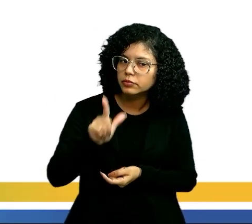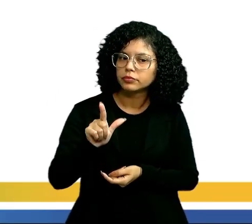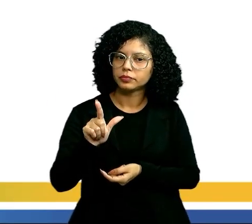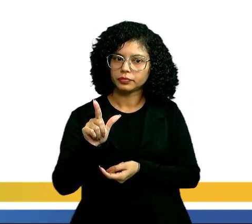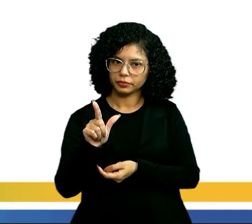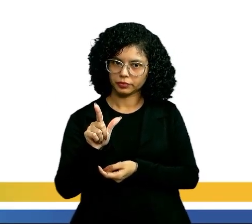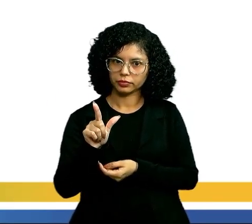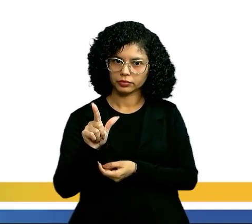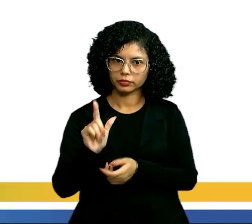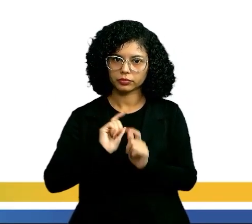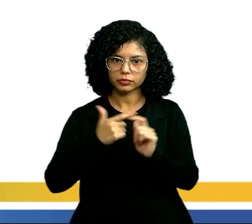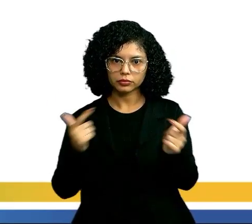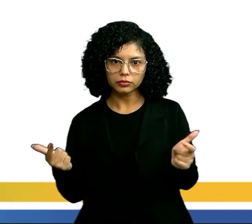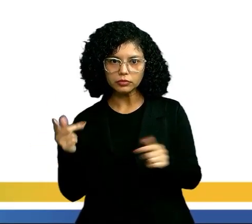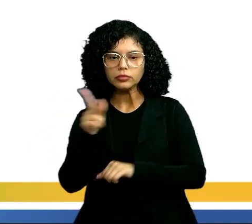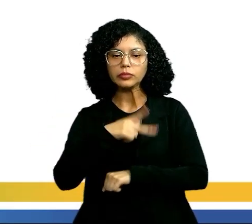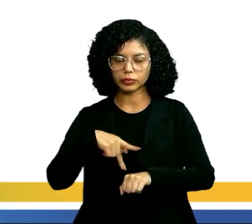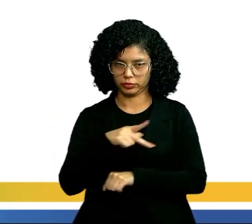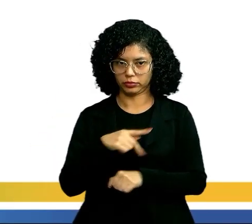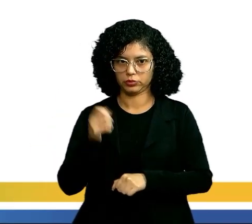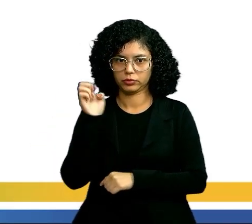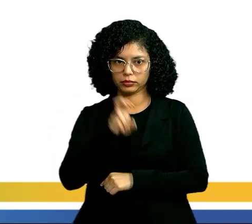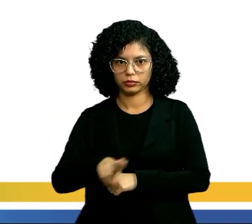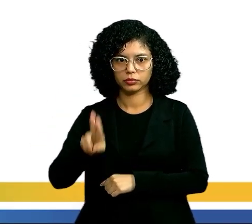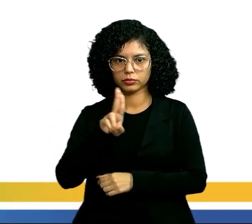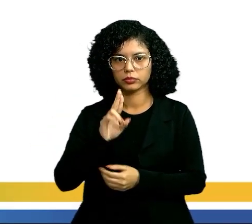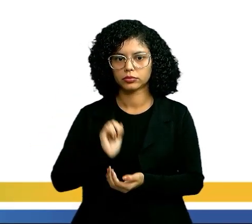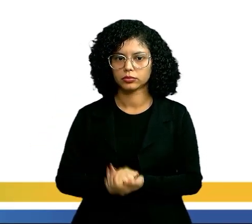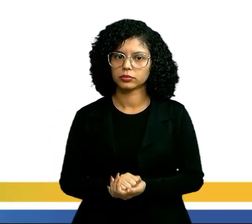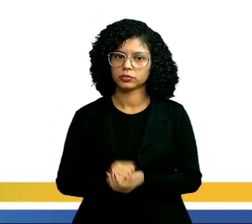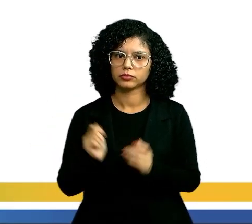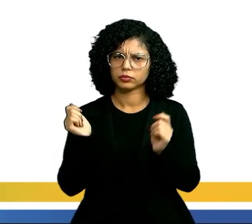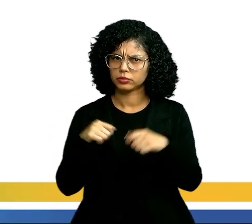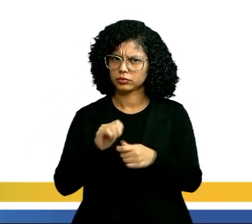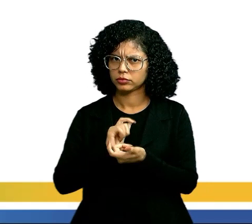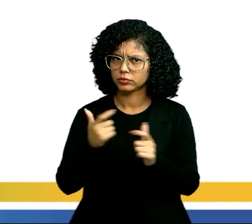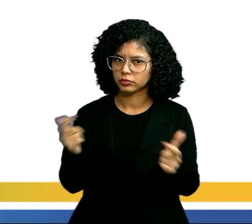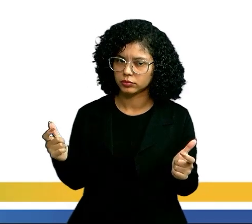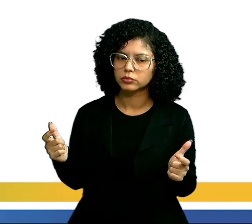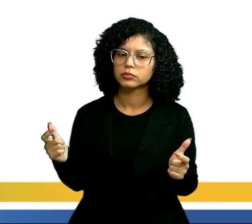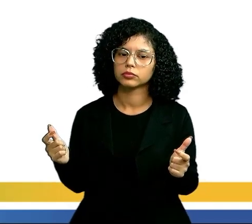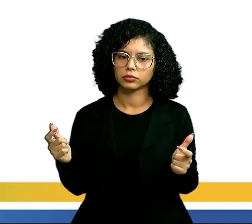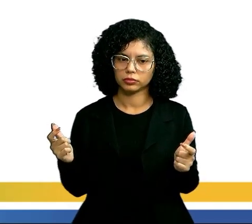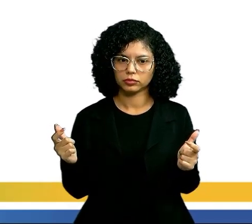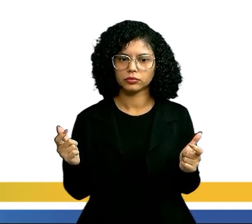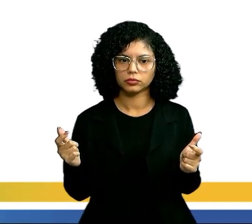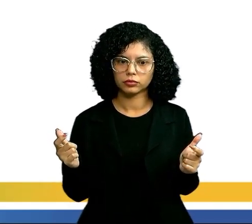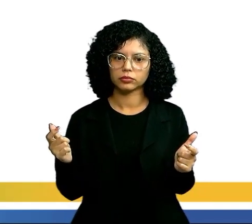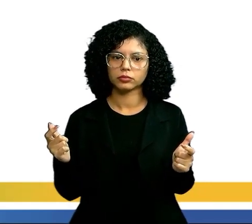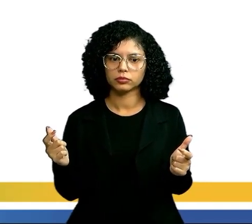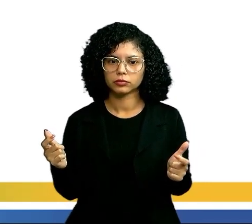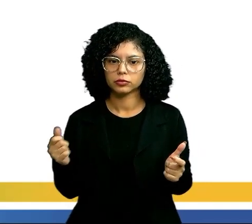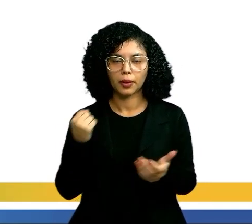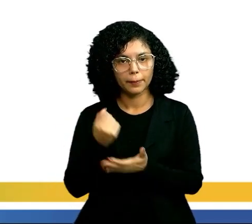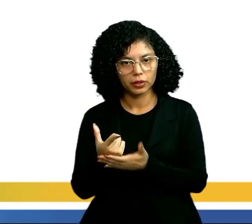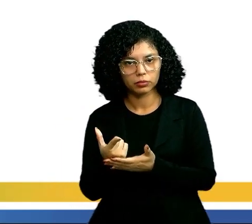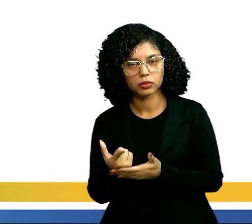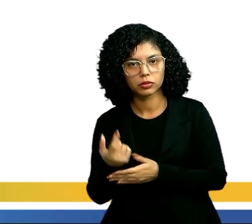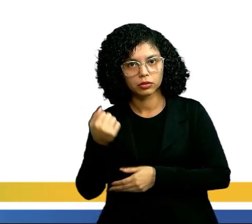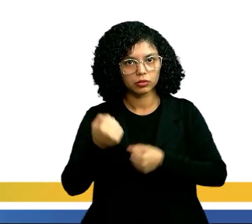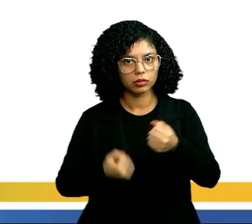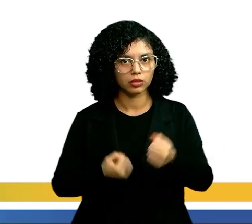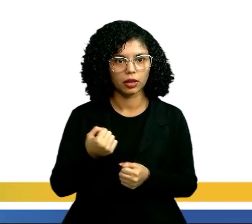consegue, né, a maioria dos países da Europa possuem grandes índices de investimento no